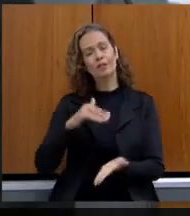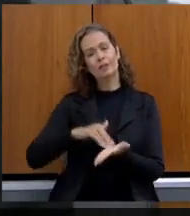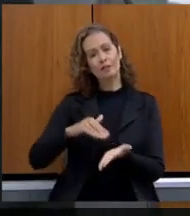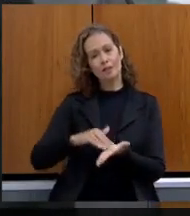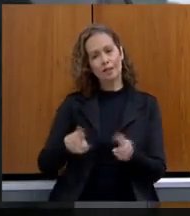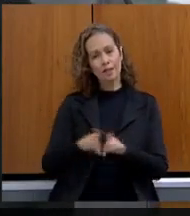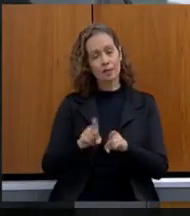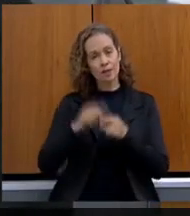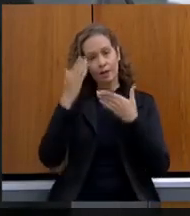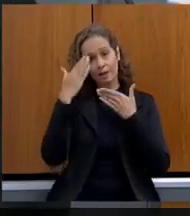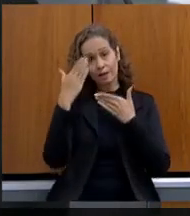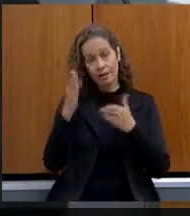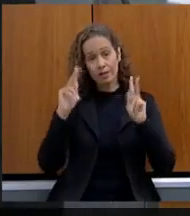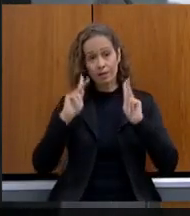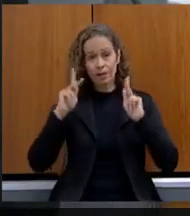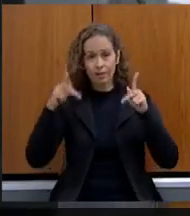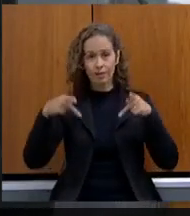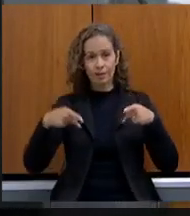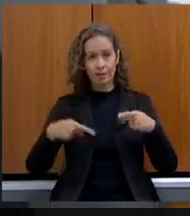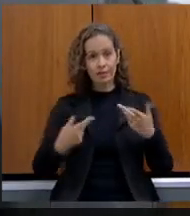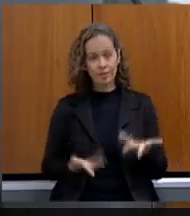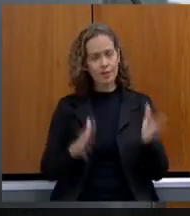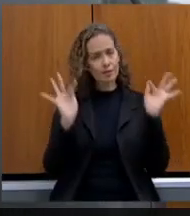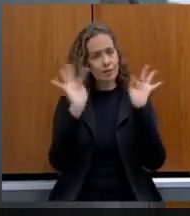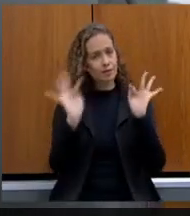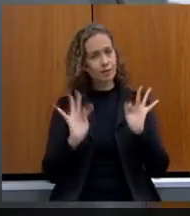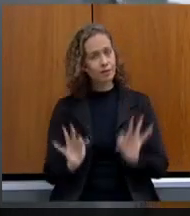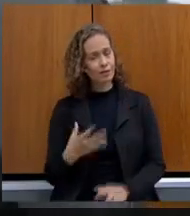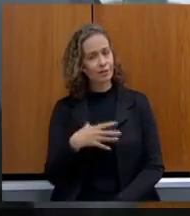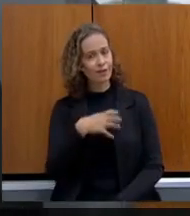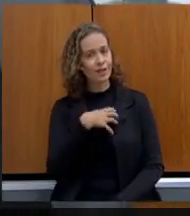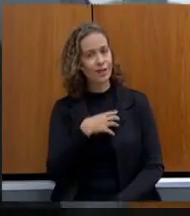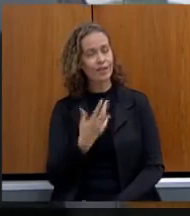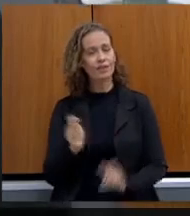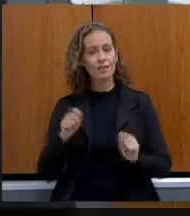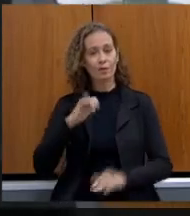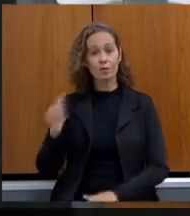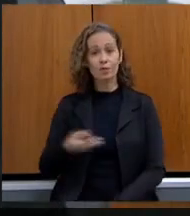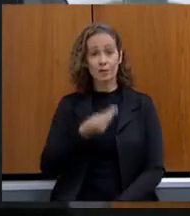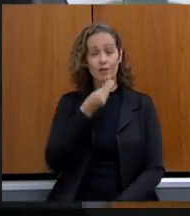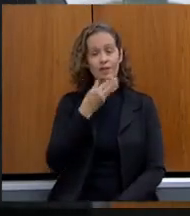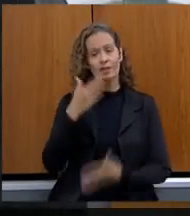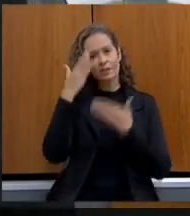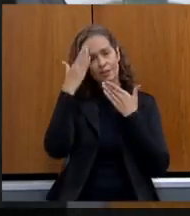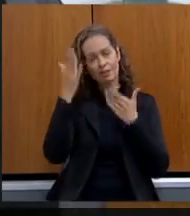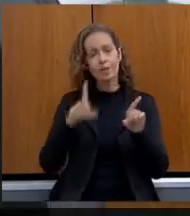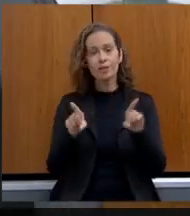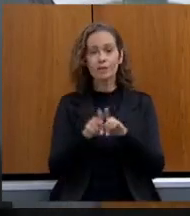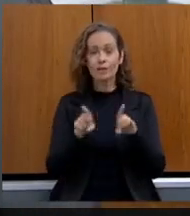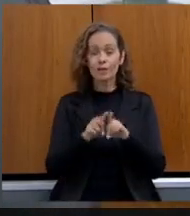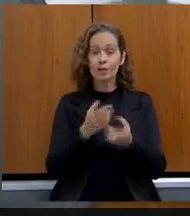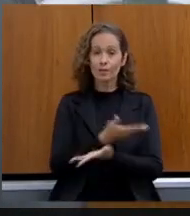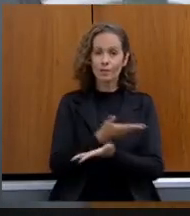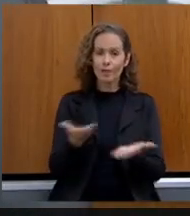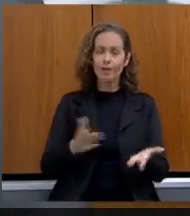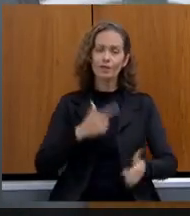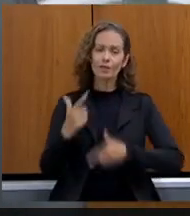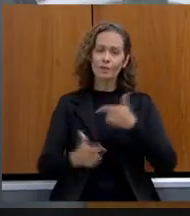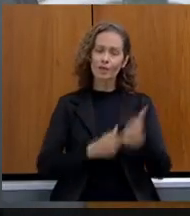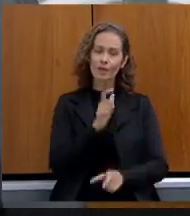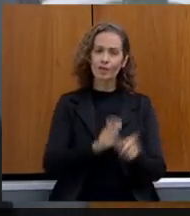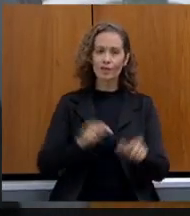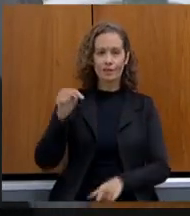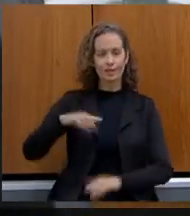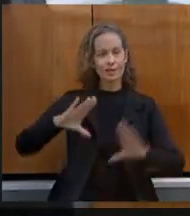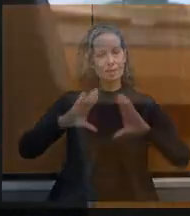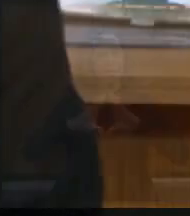e agradeço muito ao seu reconhecimento e fico feliz de poder ter essa oportunidade de fazer isso agradecimentos também aos nossos servidores aqui na